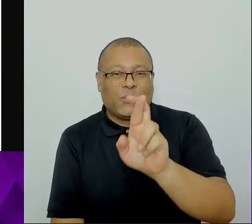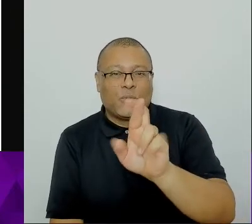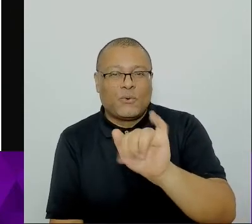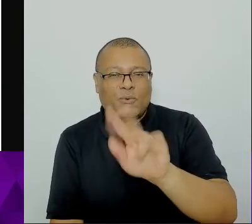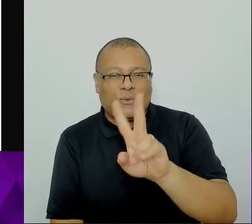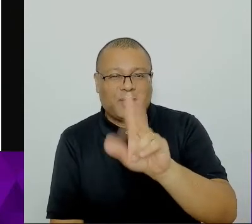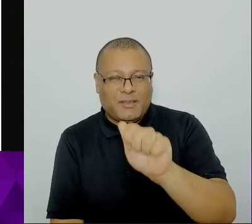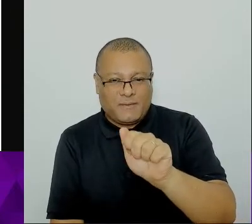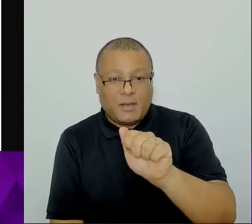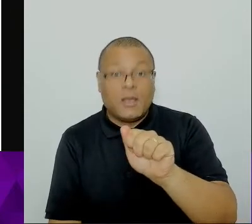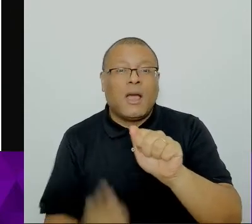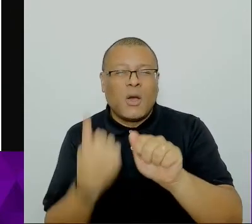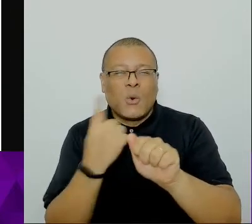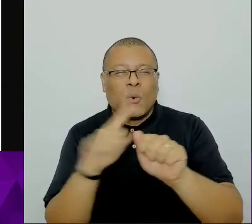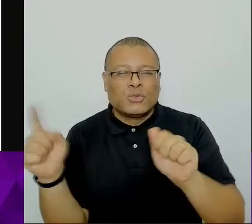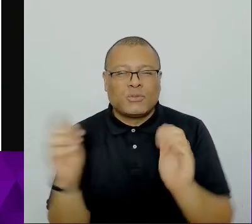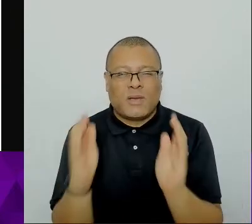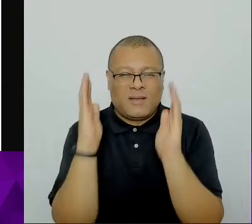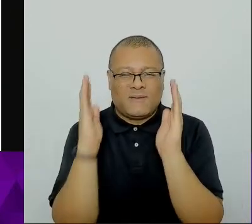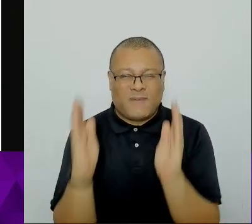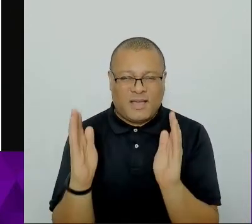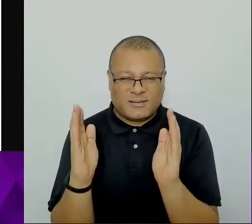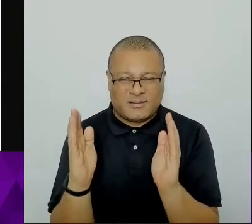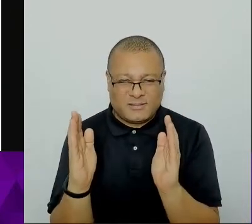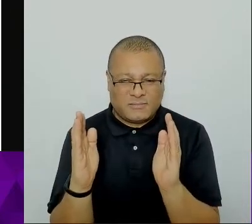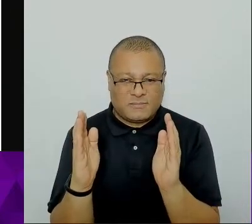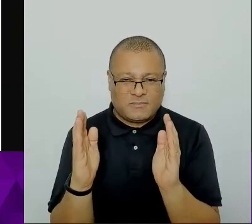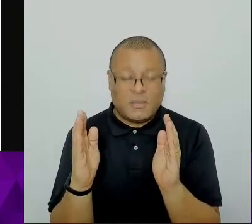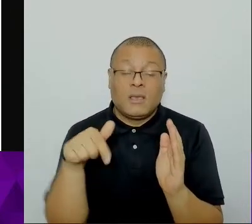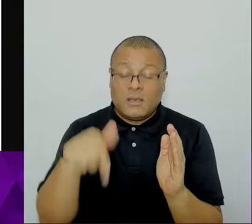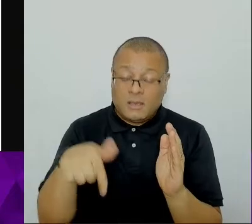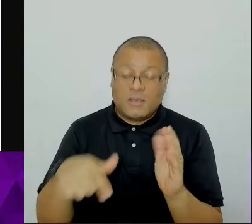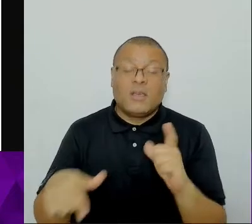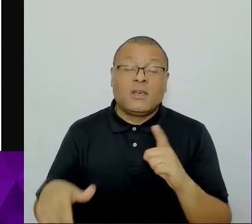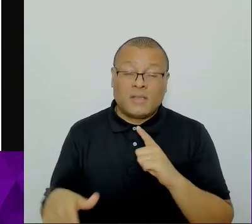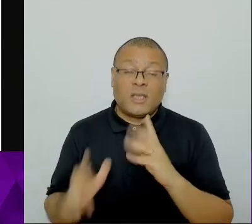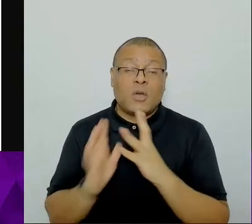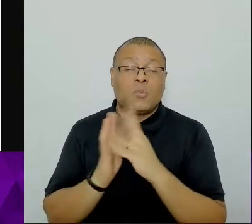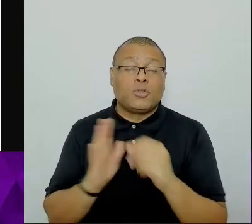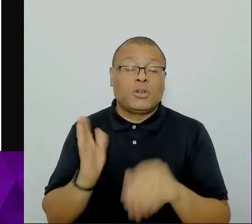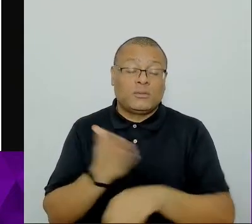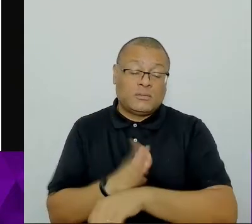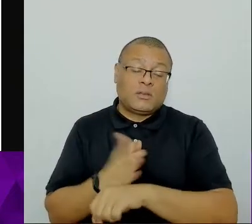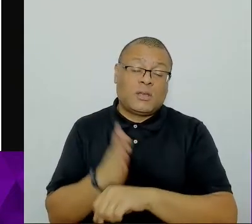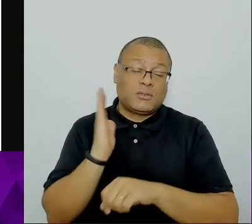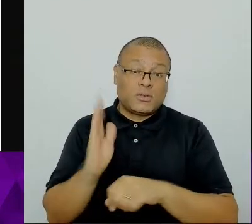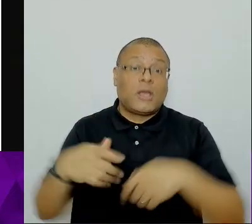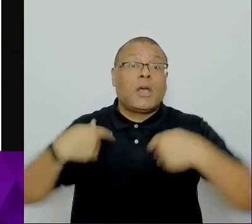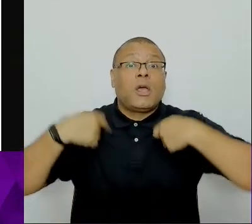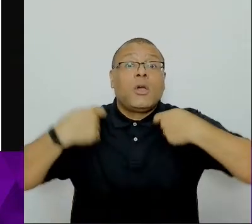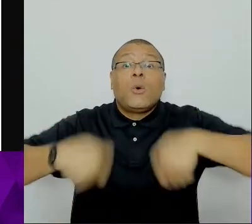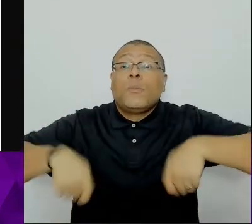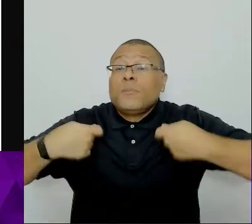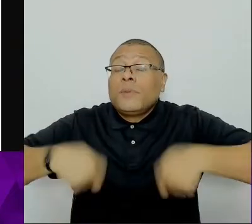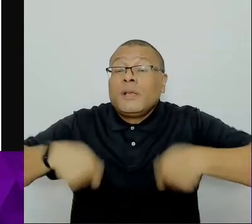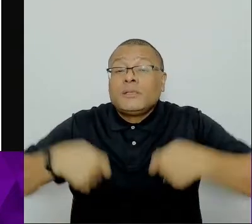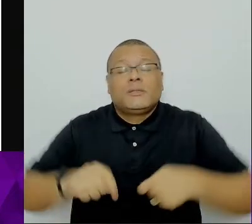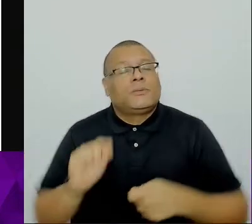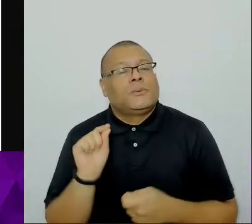que é exatamente a etapa na qual a gente já tem esse modelo pré-treinado e eu preciso